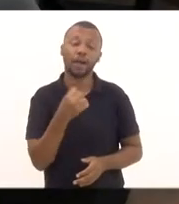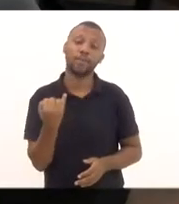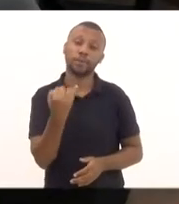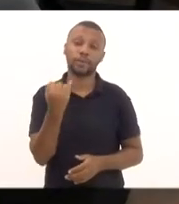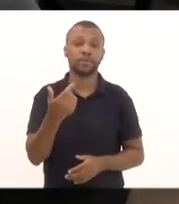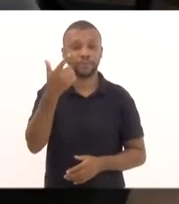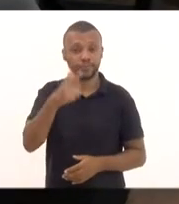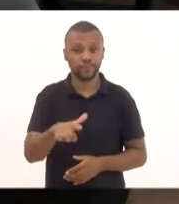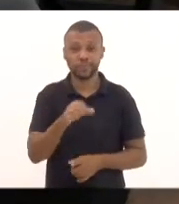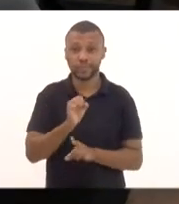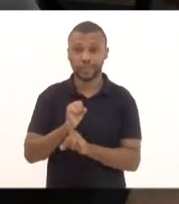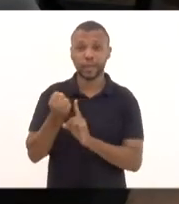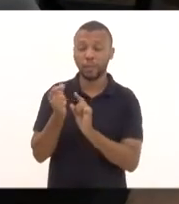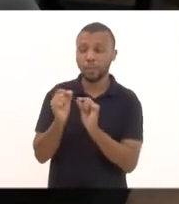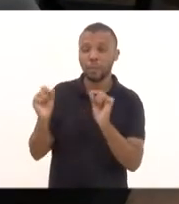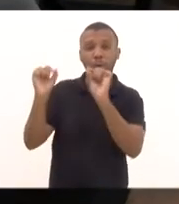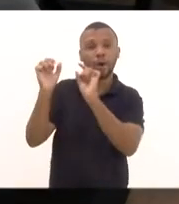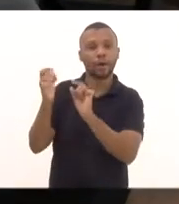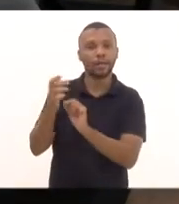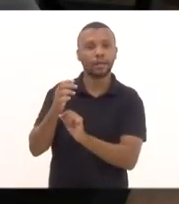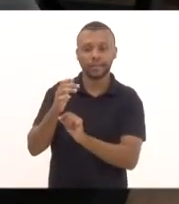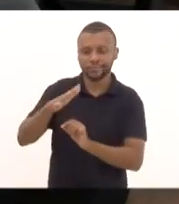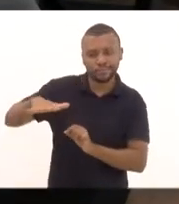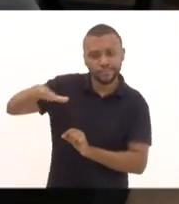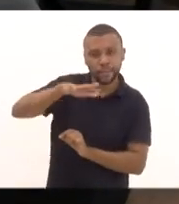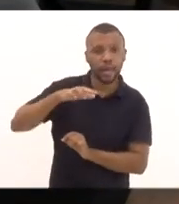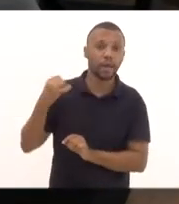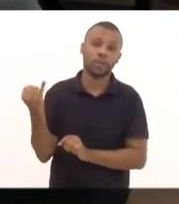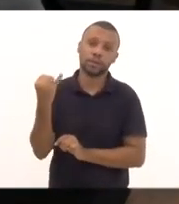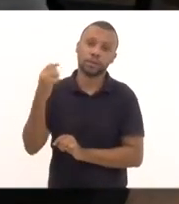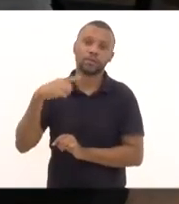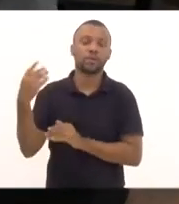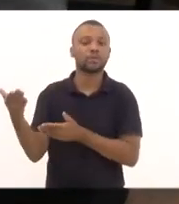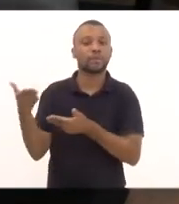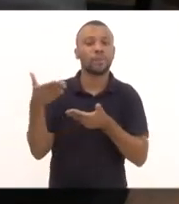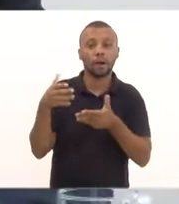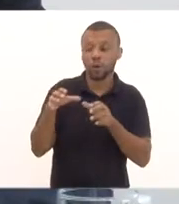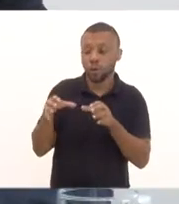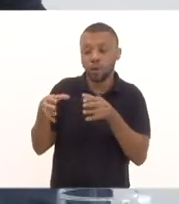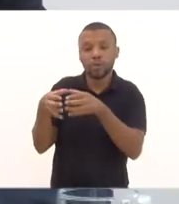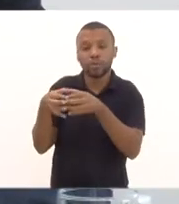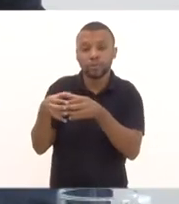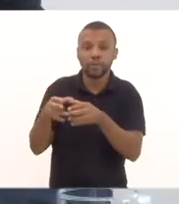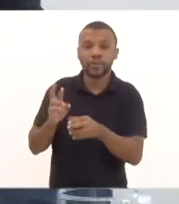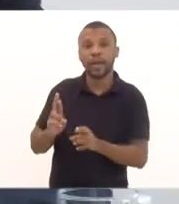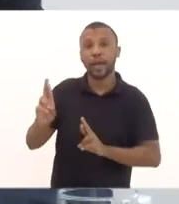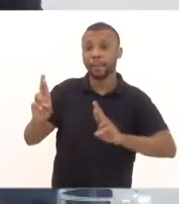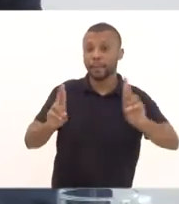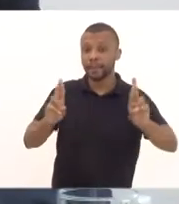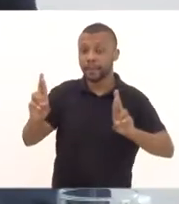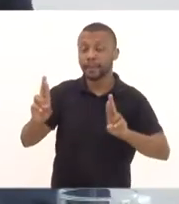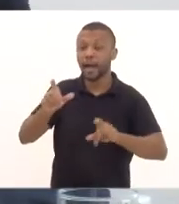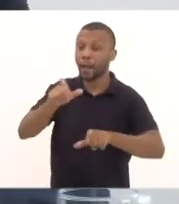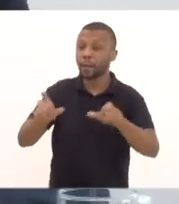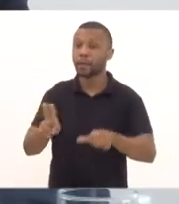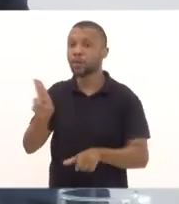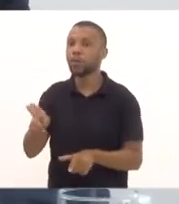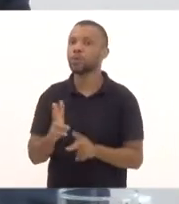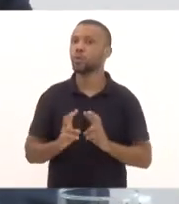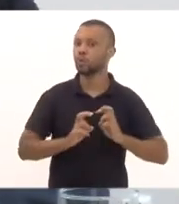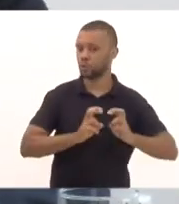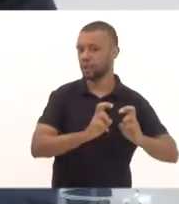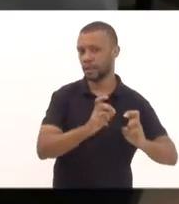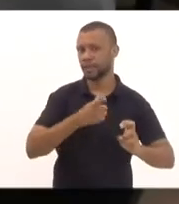mas na sociedade civil é claro que é importante chamar os coletivos as entidades que representam os usuários nesse mundão aí tem entidades